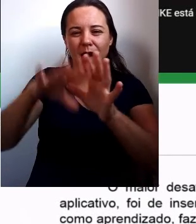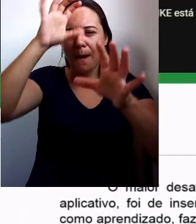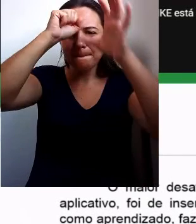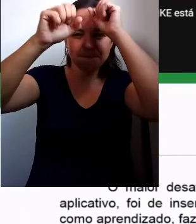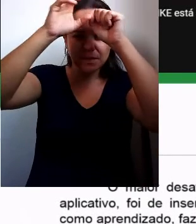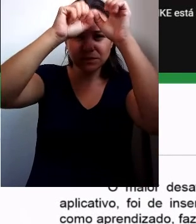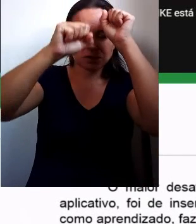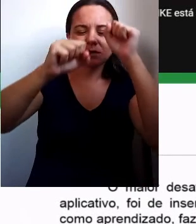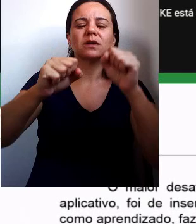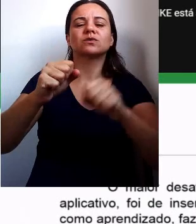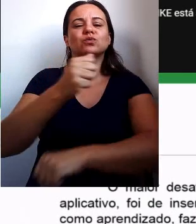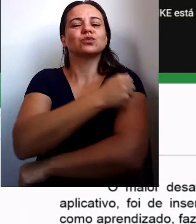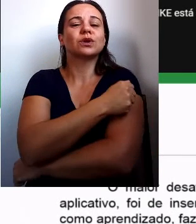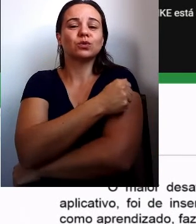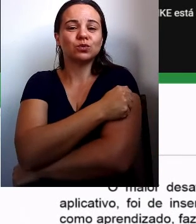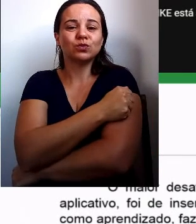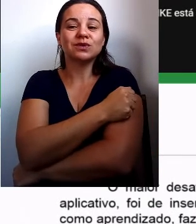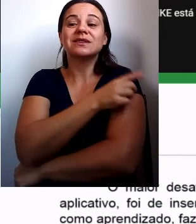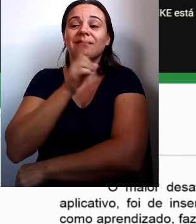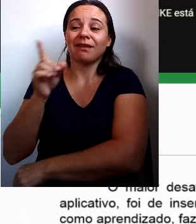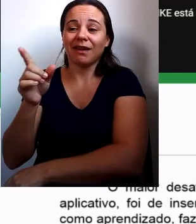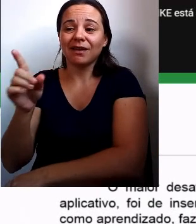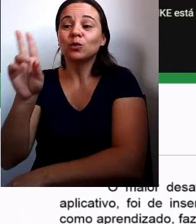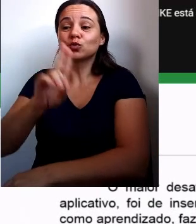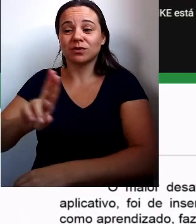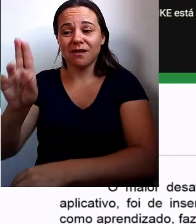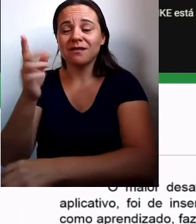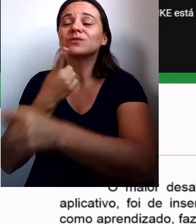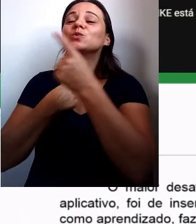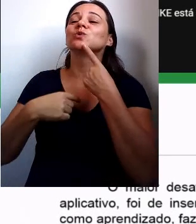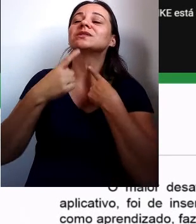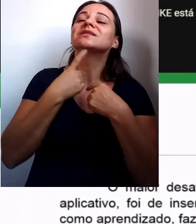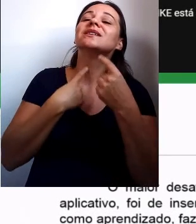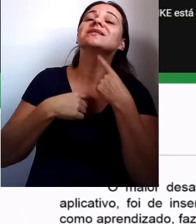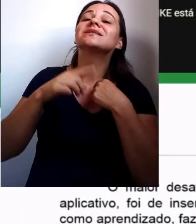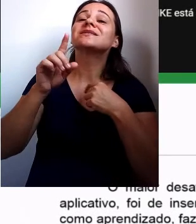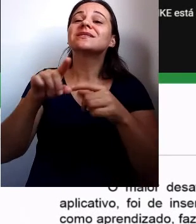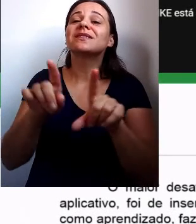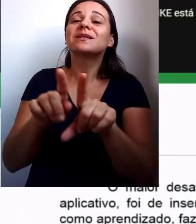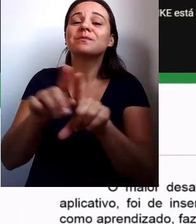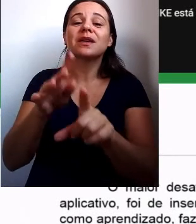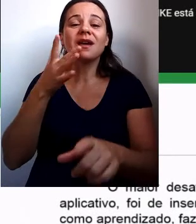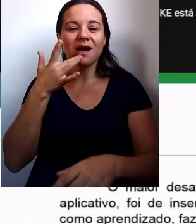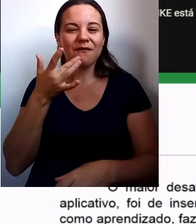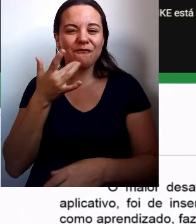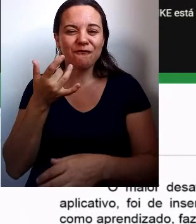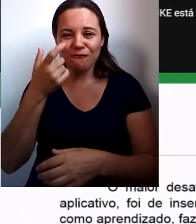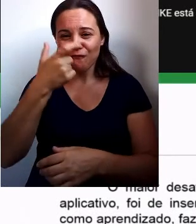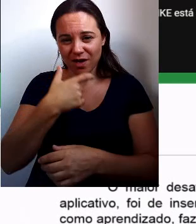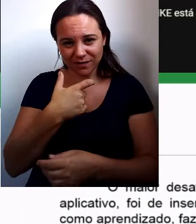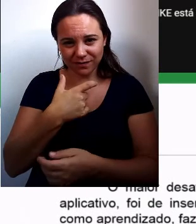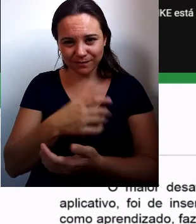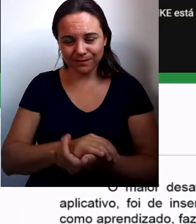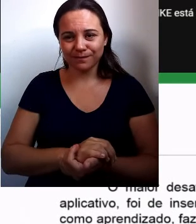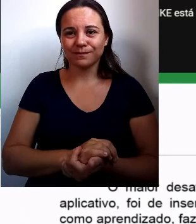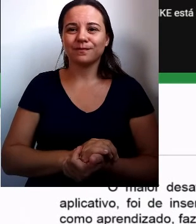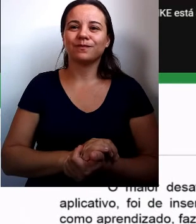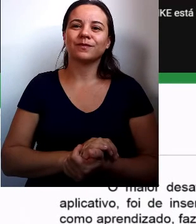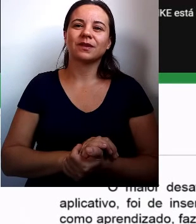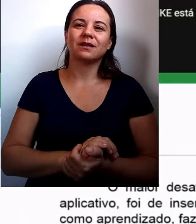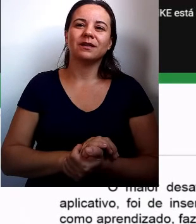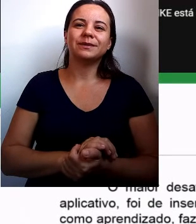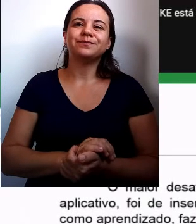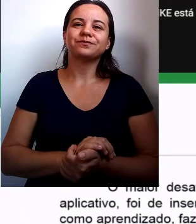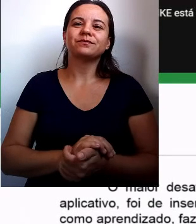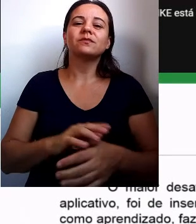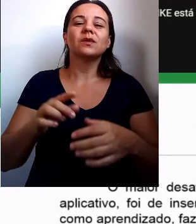alunos. Tá? E também que eles manuseassem com facilidade. E por isso que, desde o princípio, teve bastante alterações